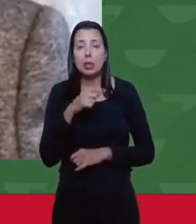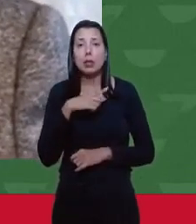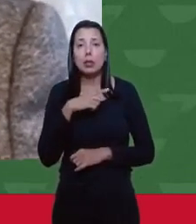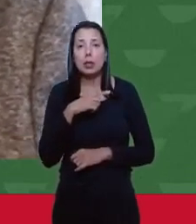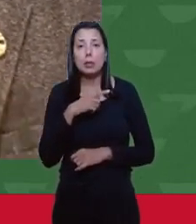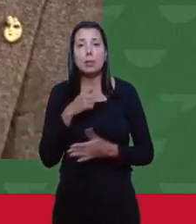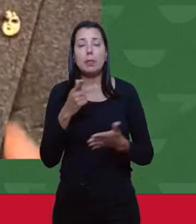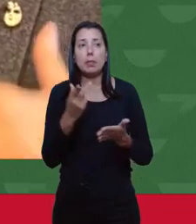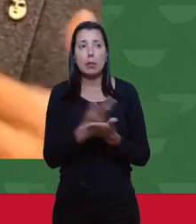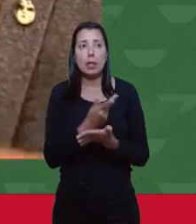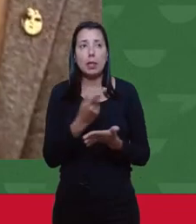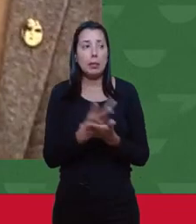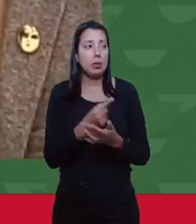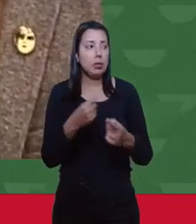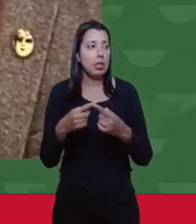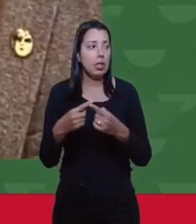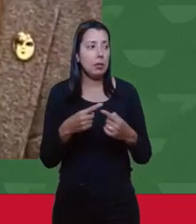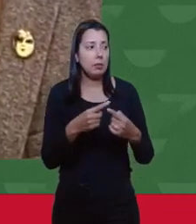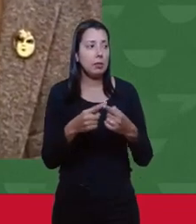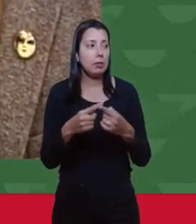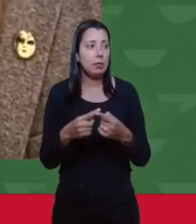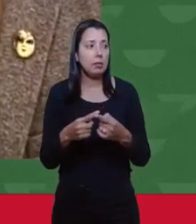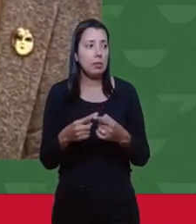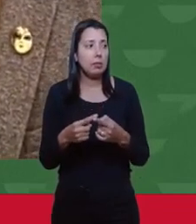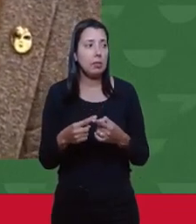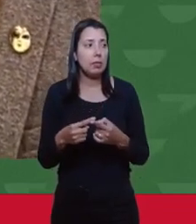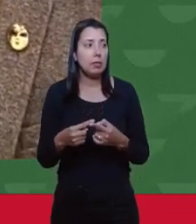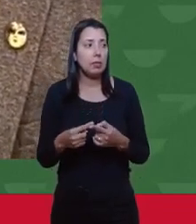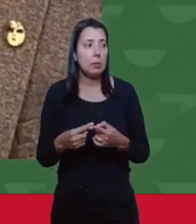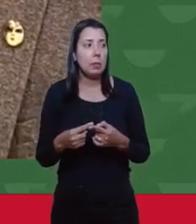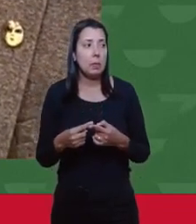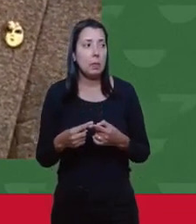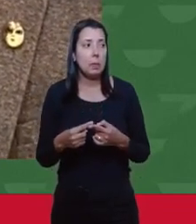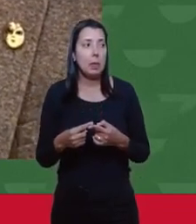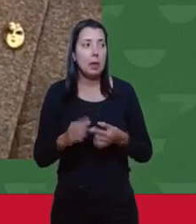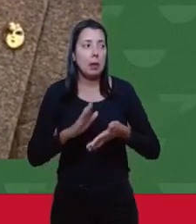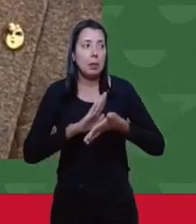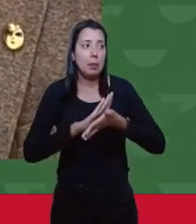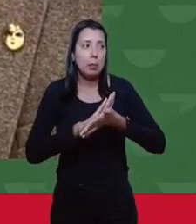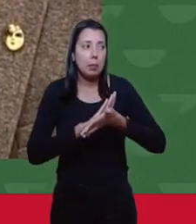no golpe contra Dilma e há muito de misoginia na maneira como o próprio PT